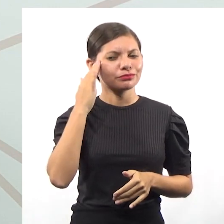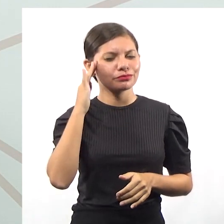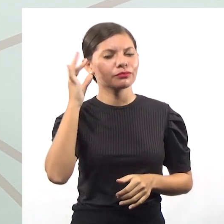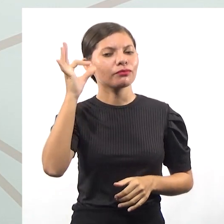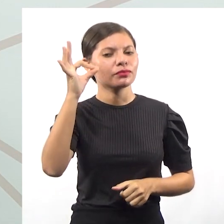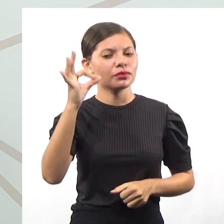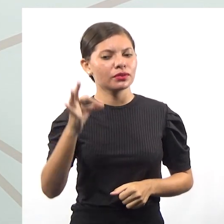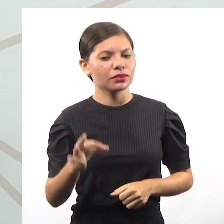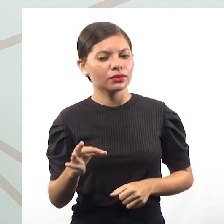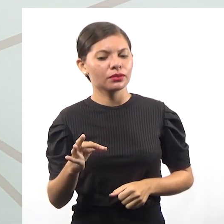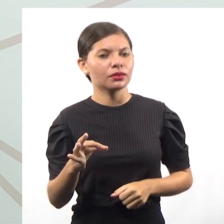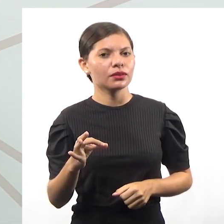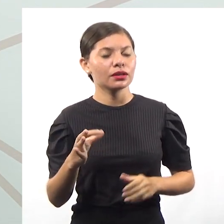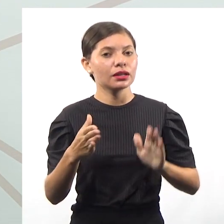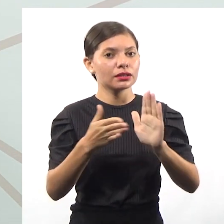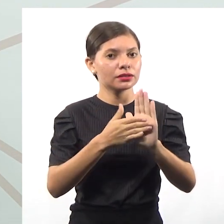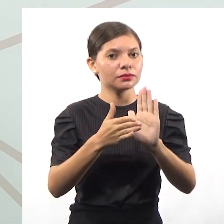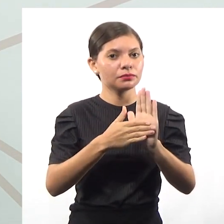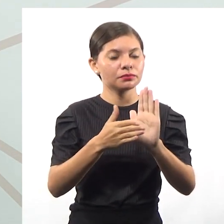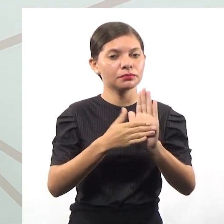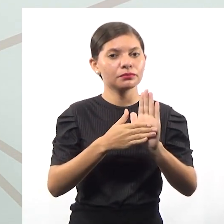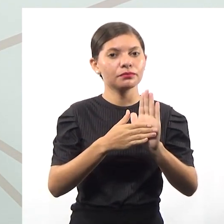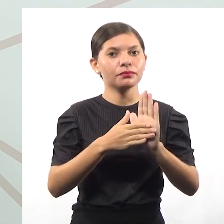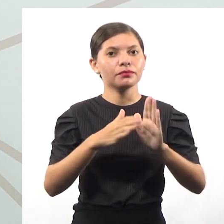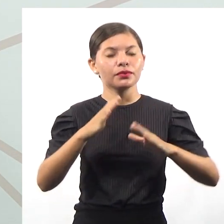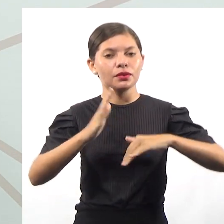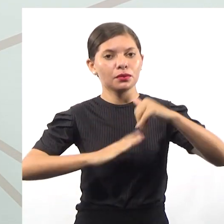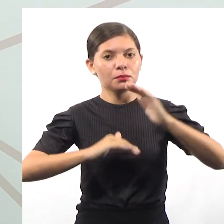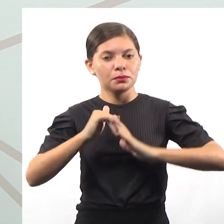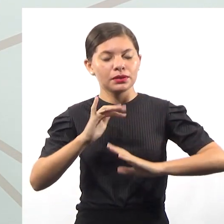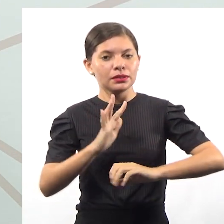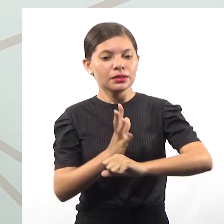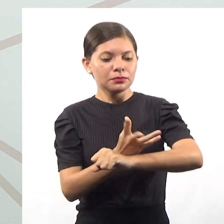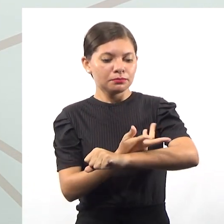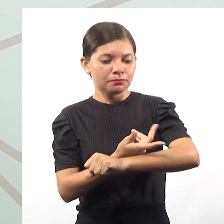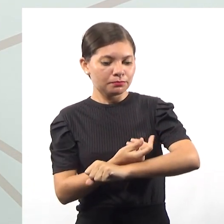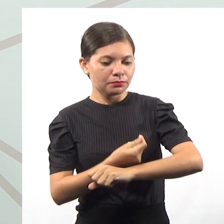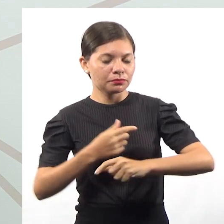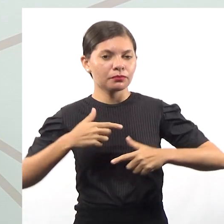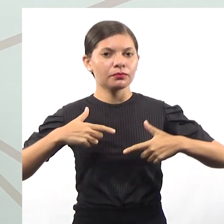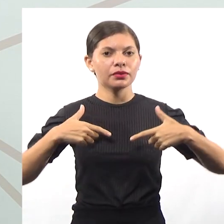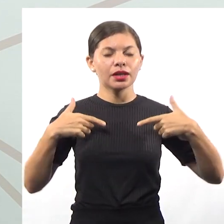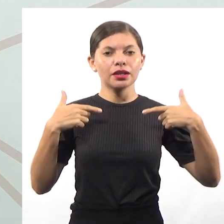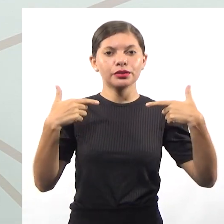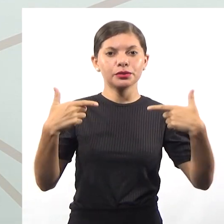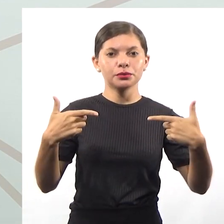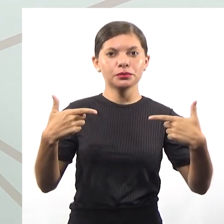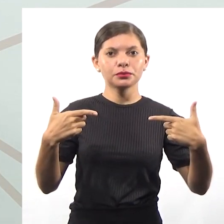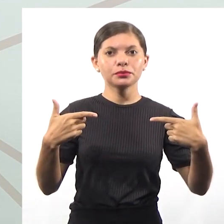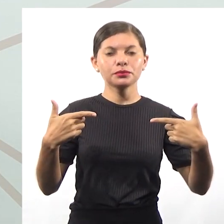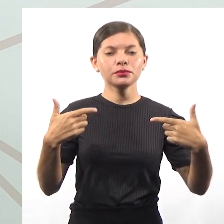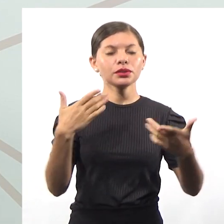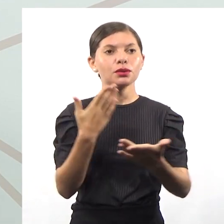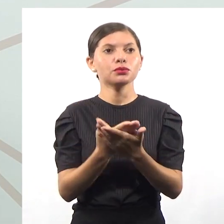compreensão dessa proposta baseada em competências, habilidades e atitudes que remonta aos